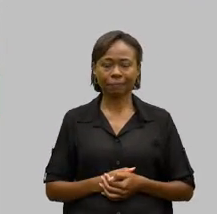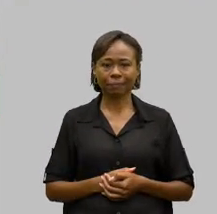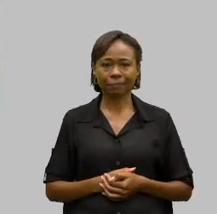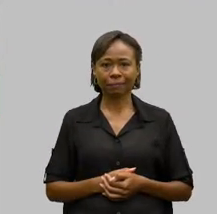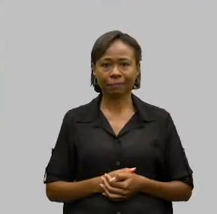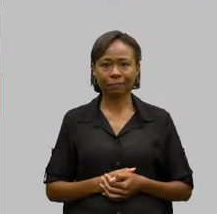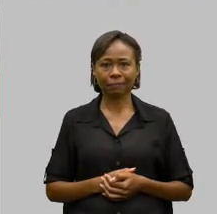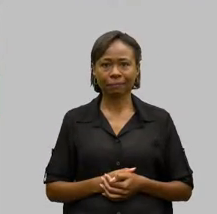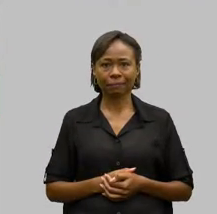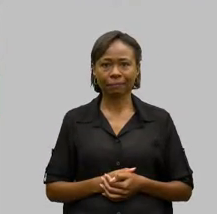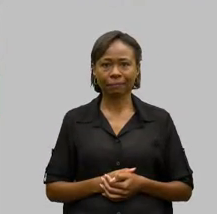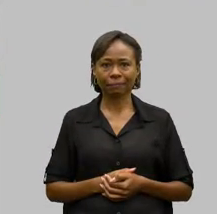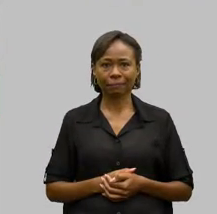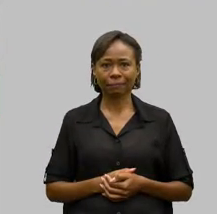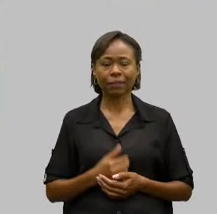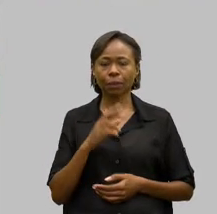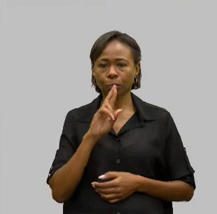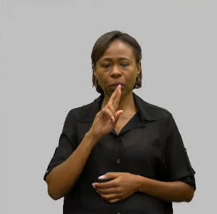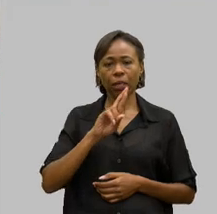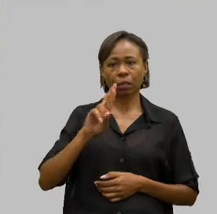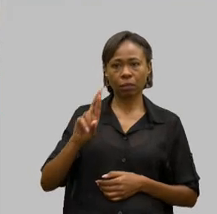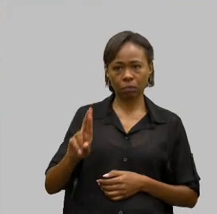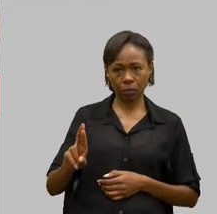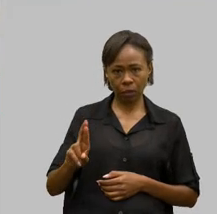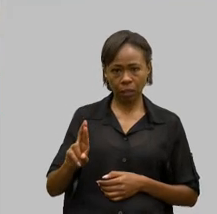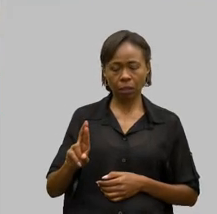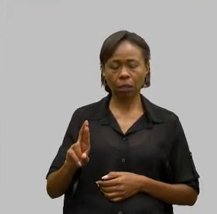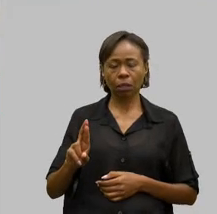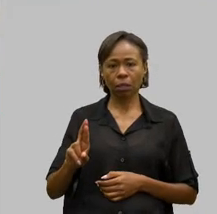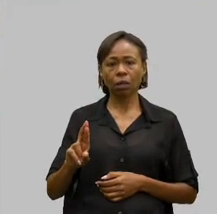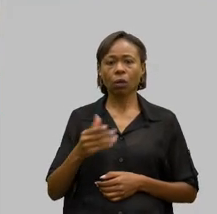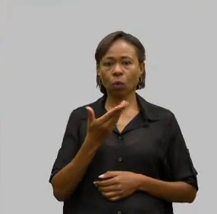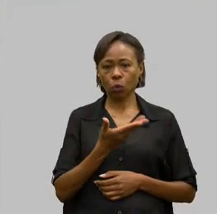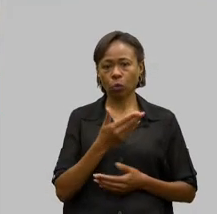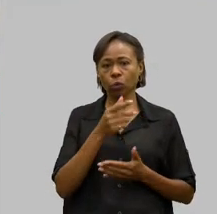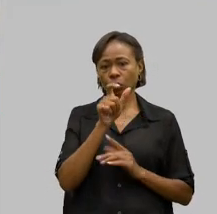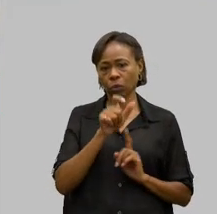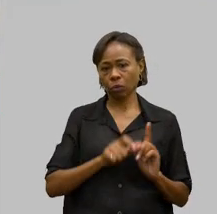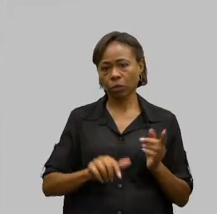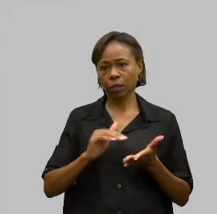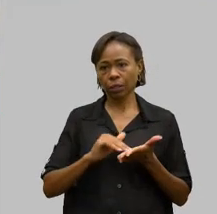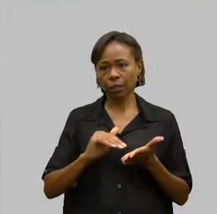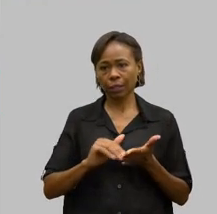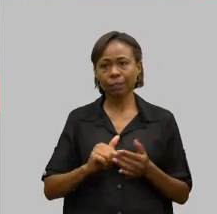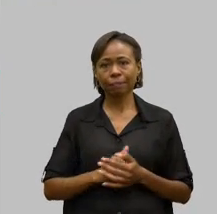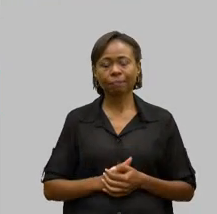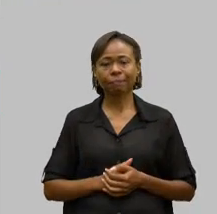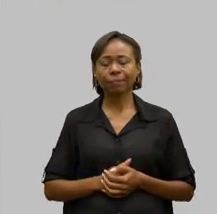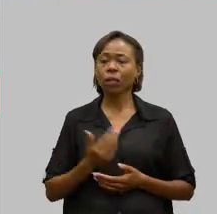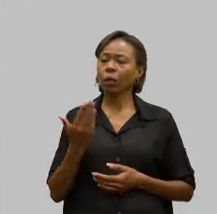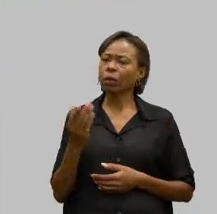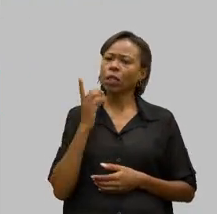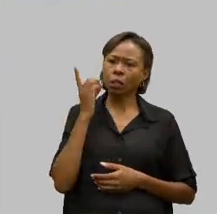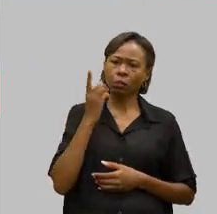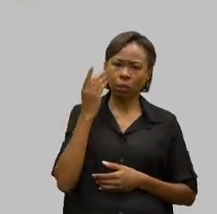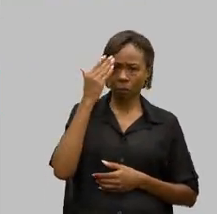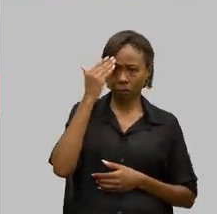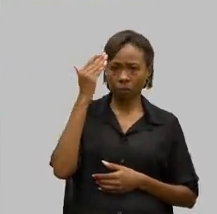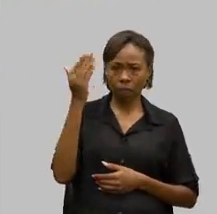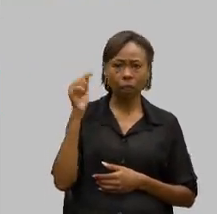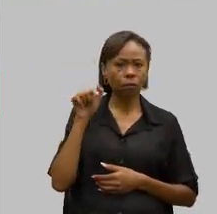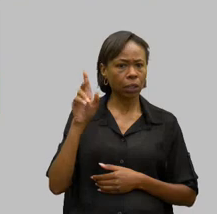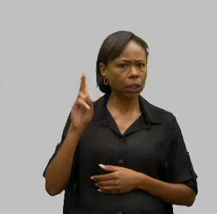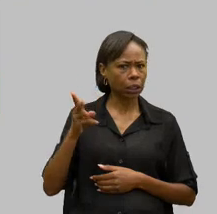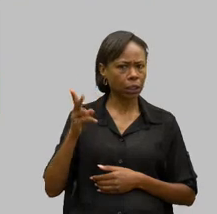Com a palavra, para responder os questionamentos, o deputado Antônio Carlos Arantes, o secretário. Obrigado, deputado. O senhor sempre muito